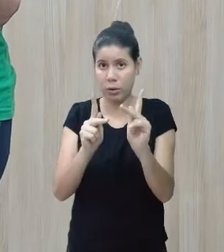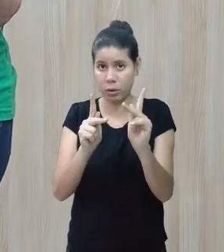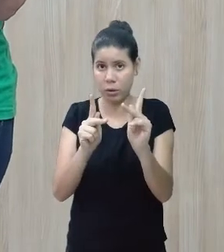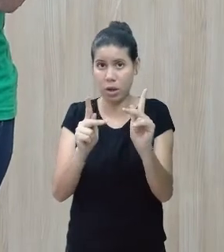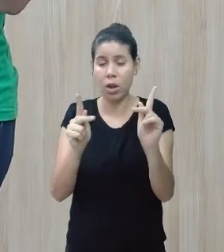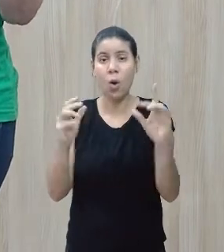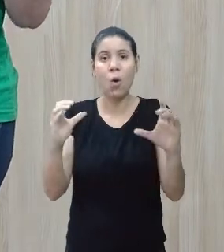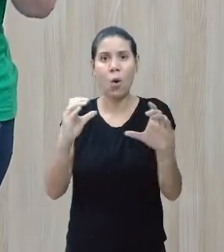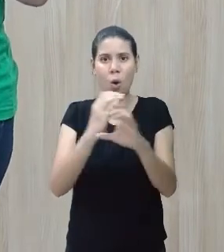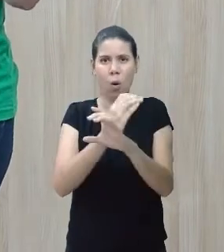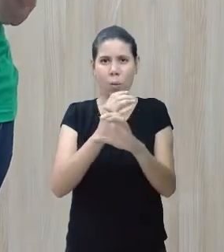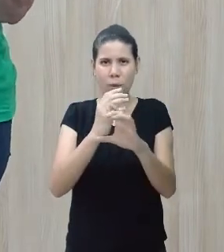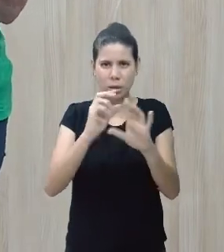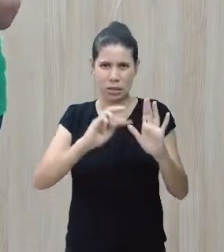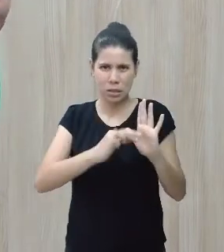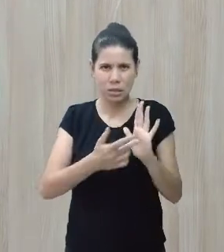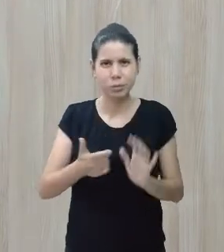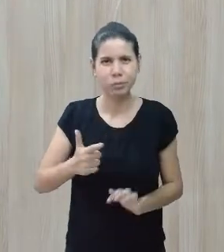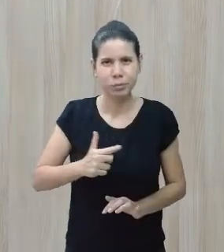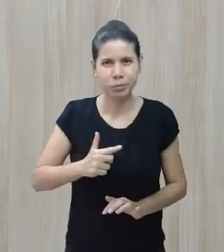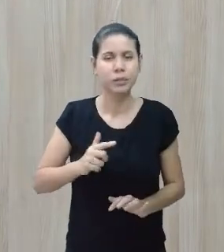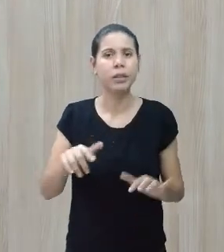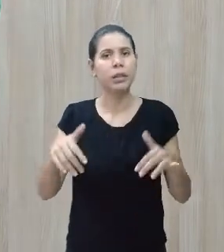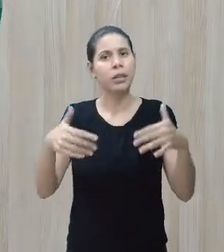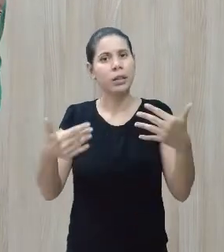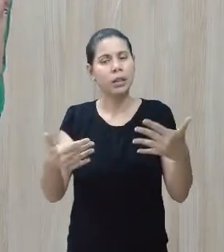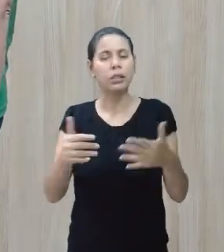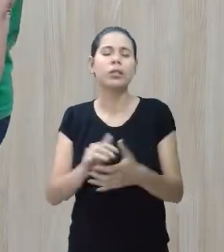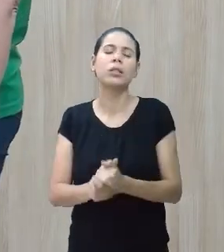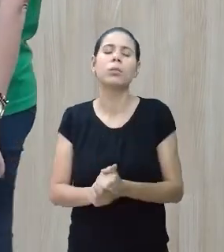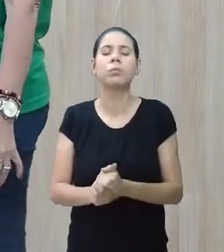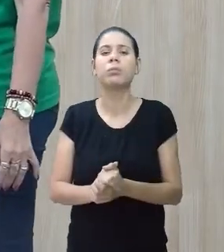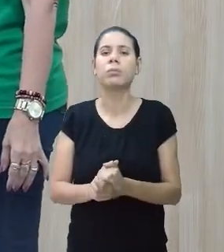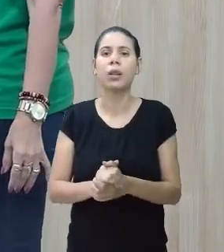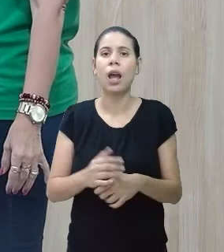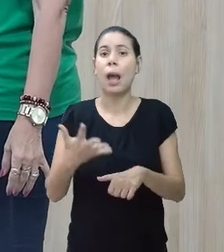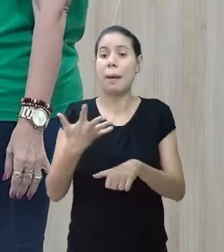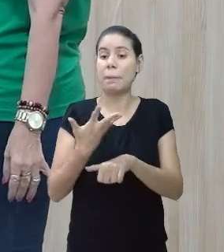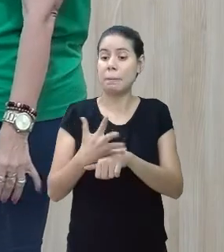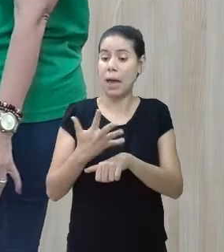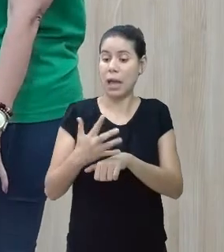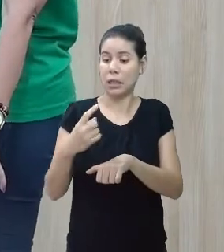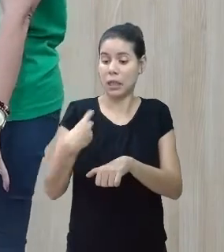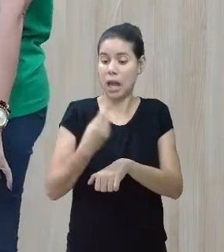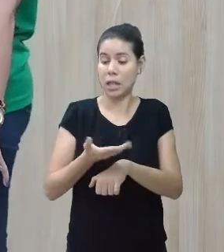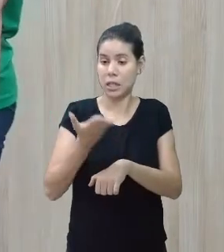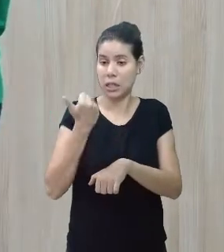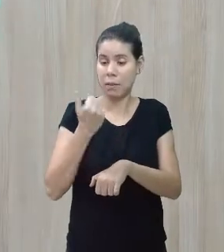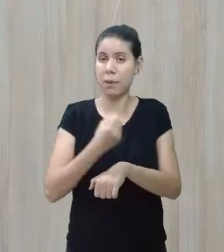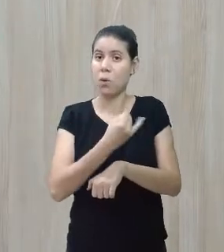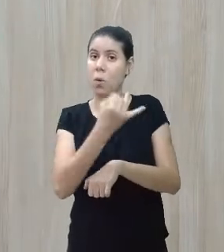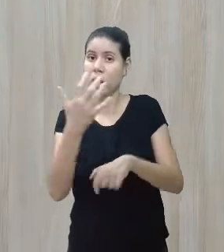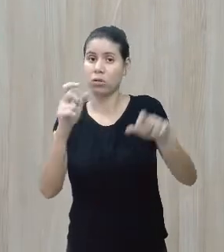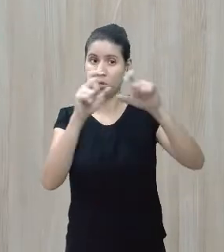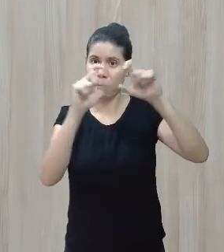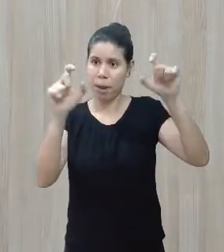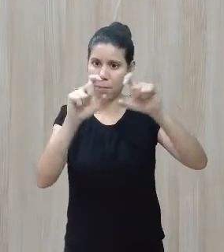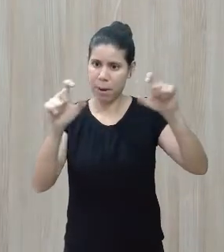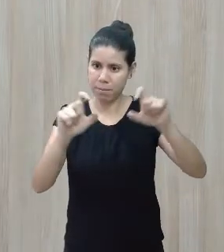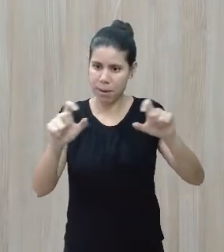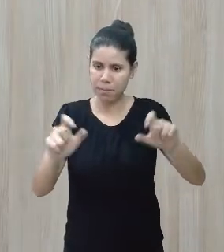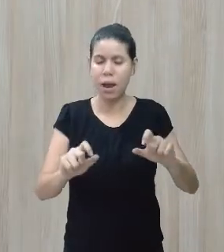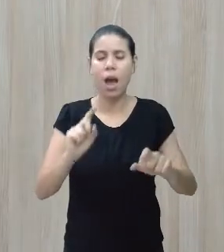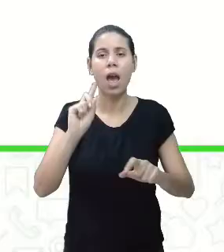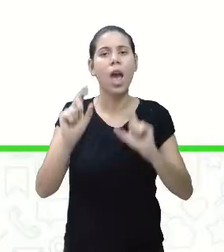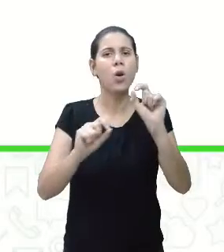outro, para poder entender a frase. Então, a maneira prática de saber quantas orações existem num período